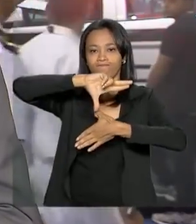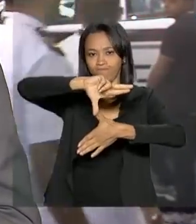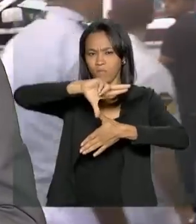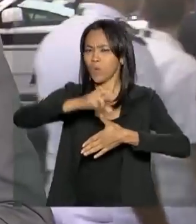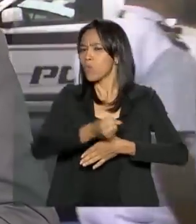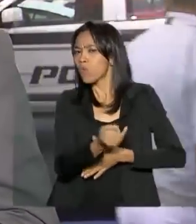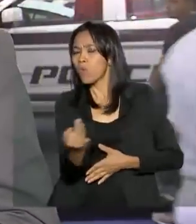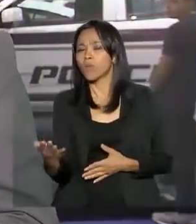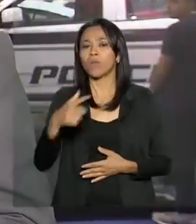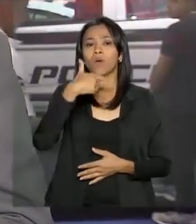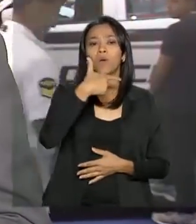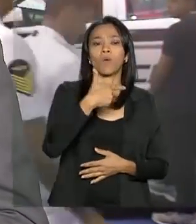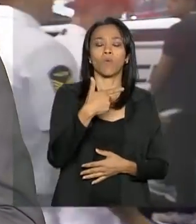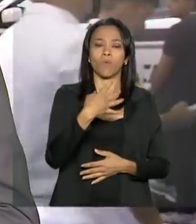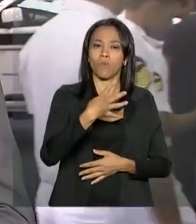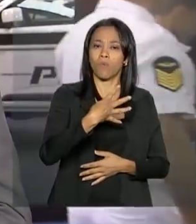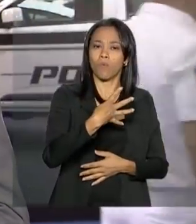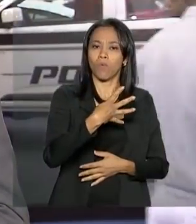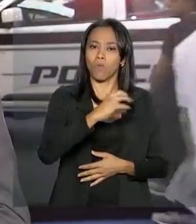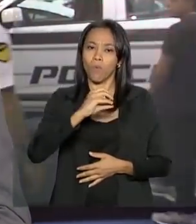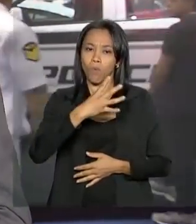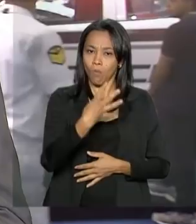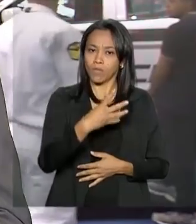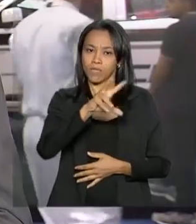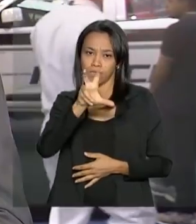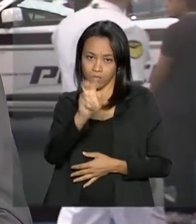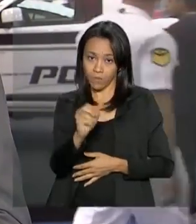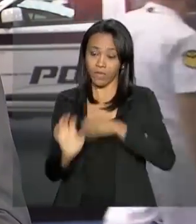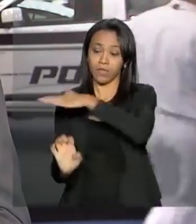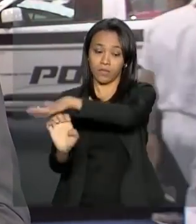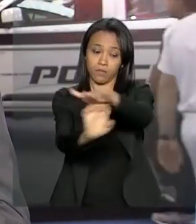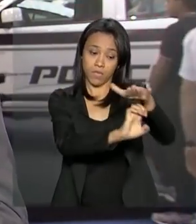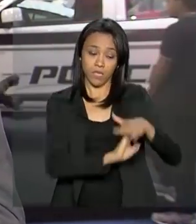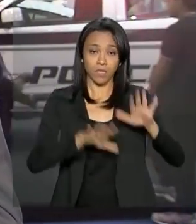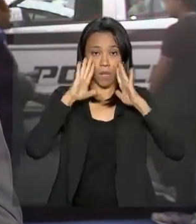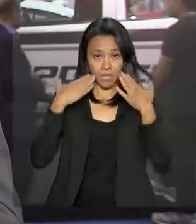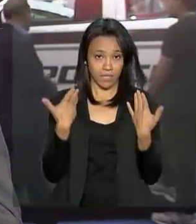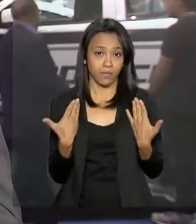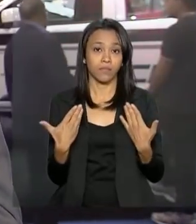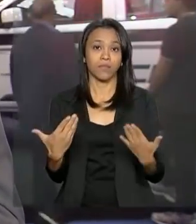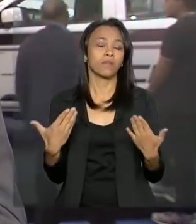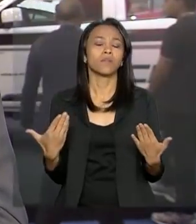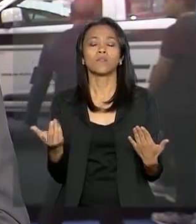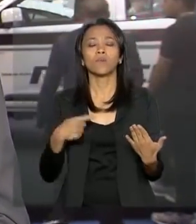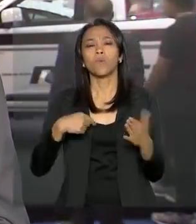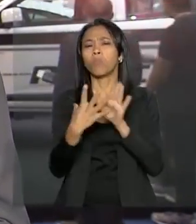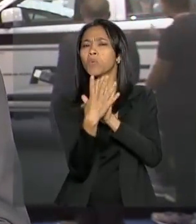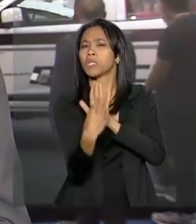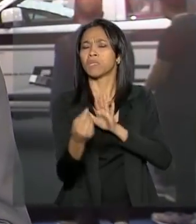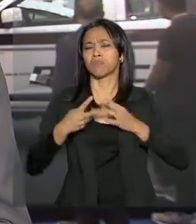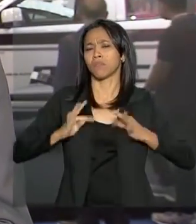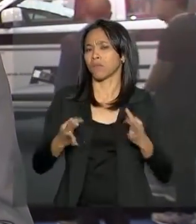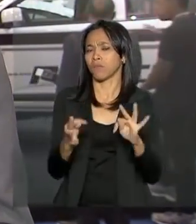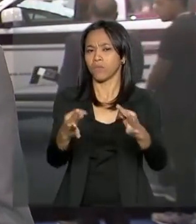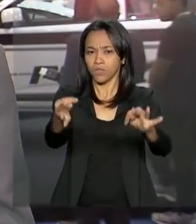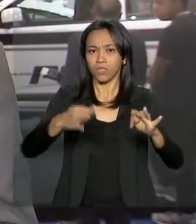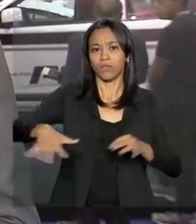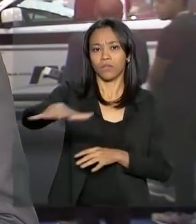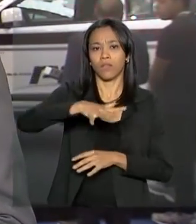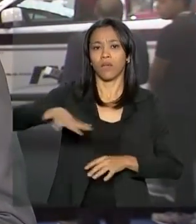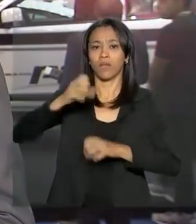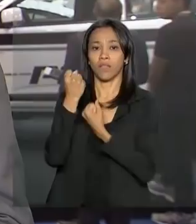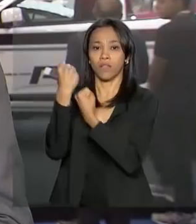450 empresas estão expondo aqui os últimos lançamentos. São inovações tecnológicas na área da defesa e da